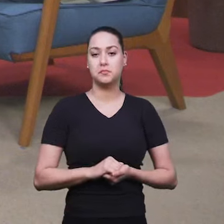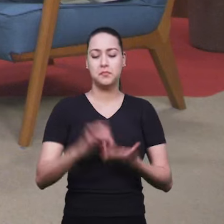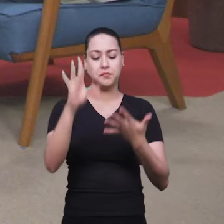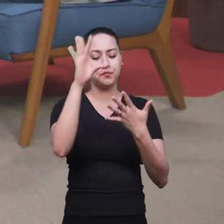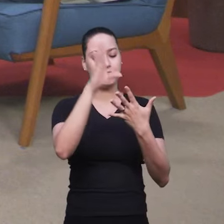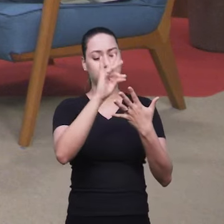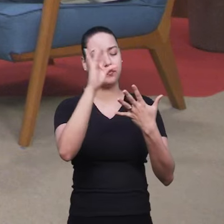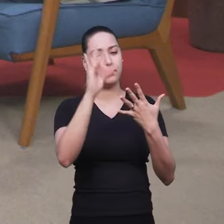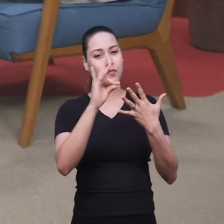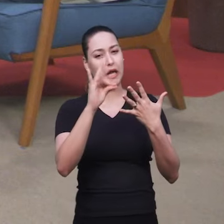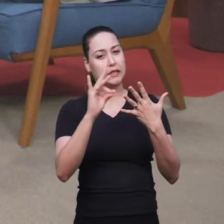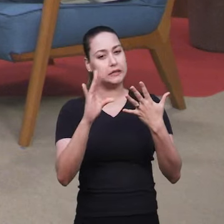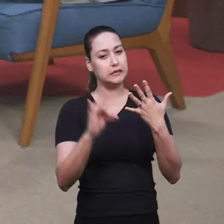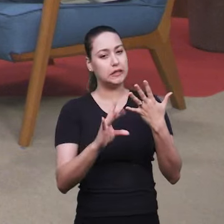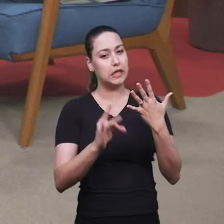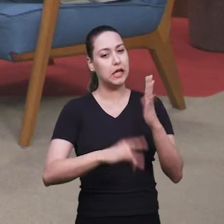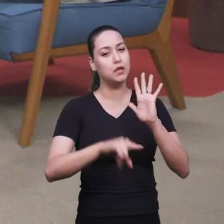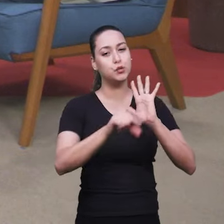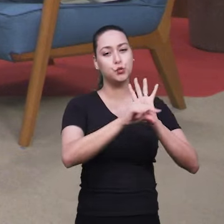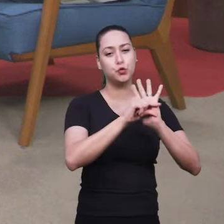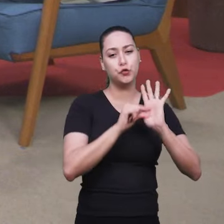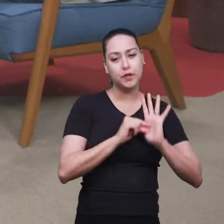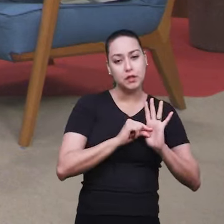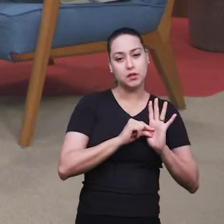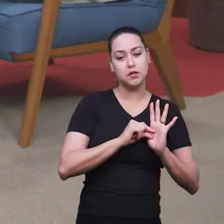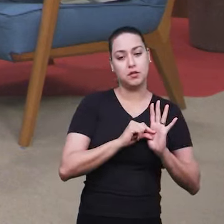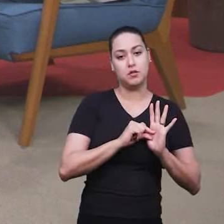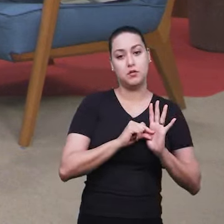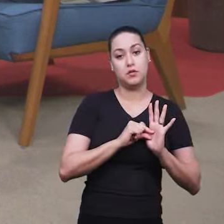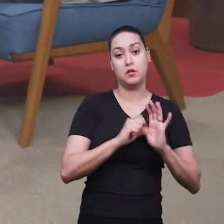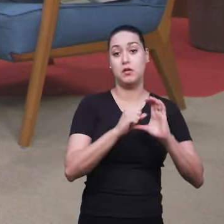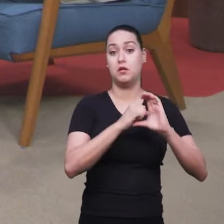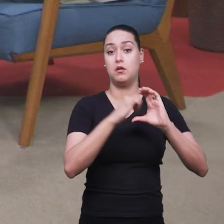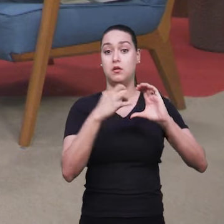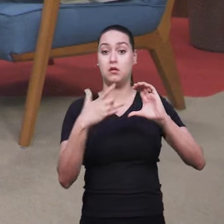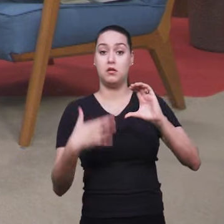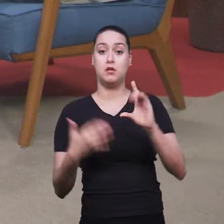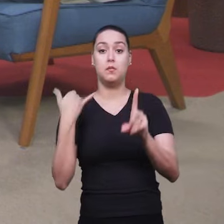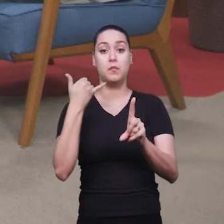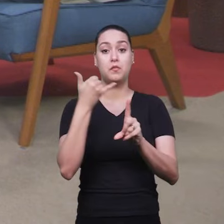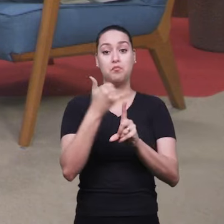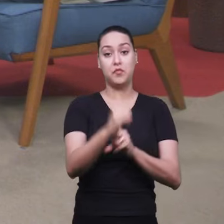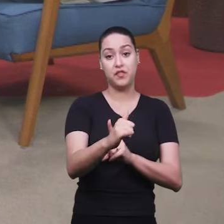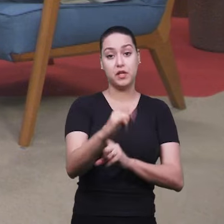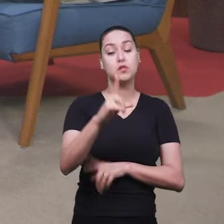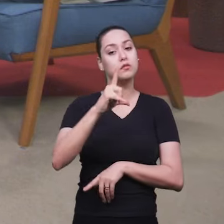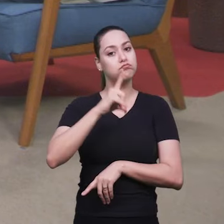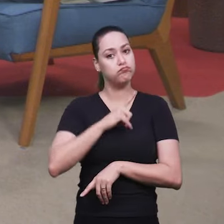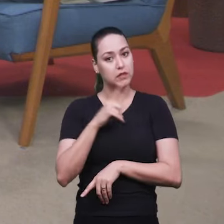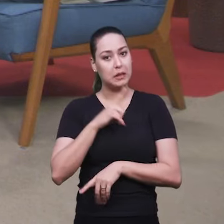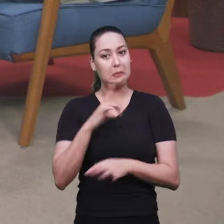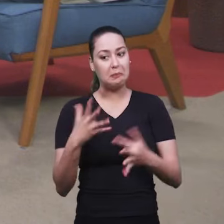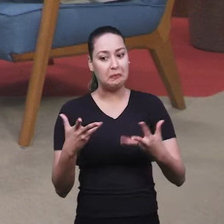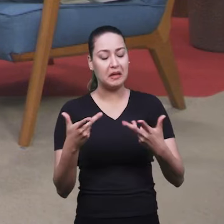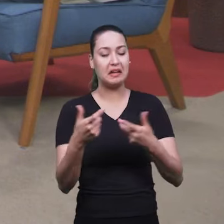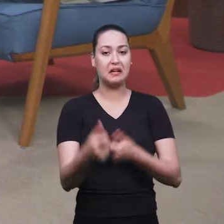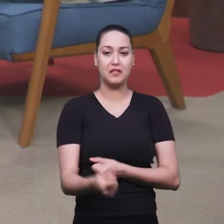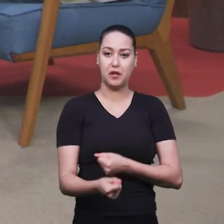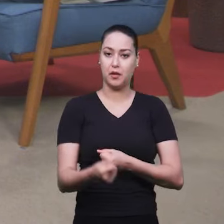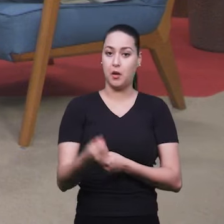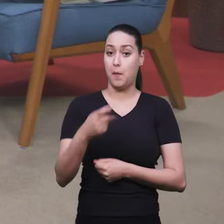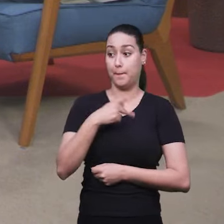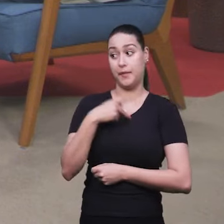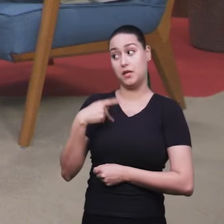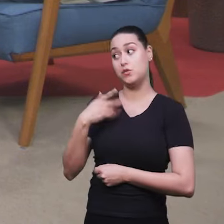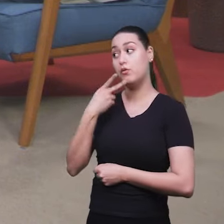Cada detalhe desse versículo tem aspectos proféticos assim, extraordinários. Então, o Sérgio